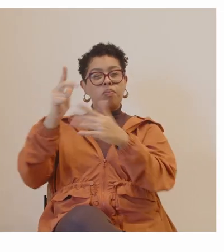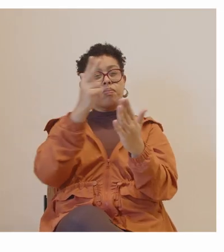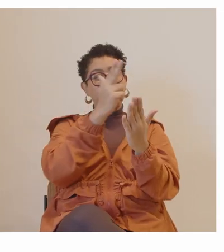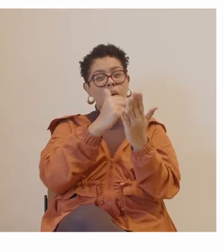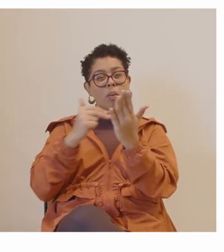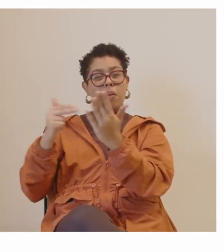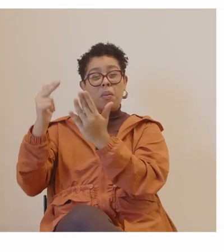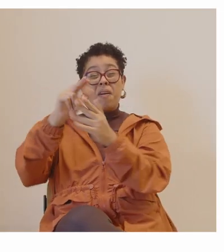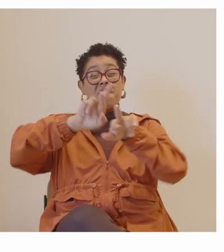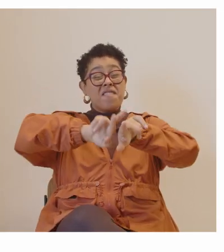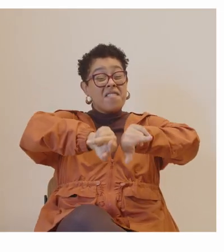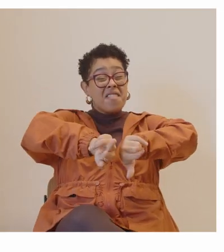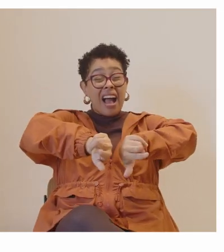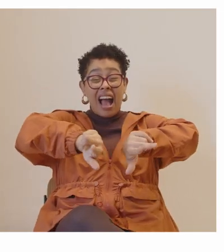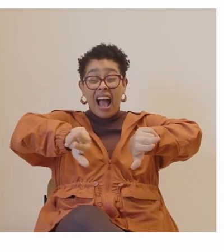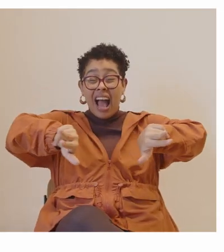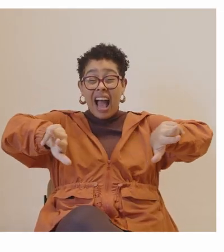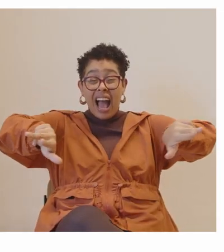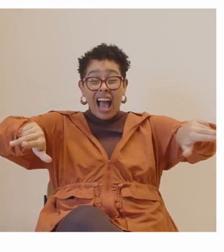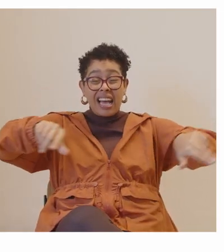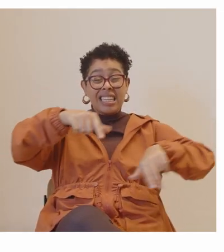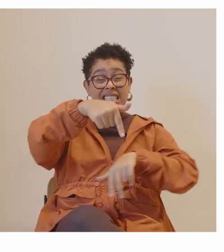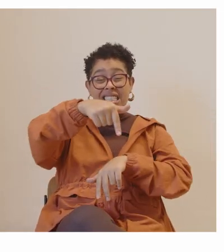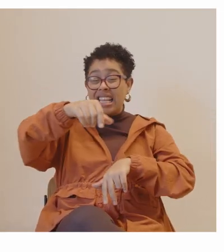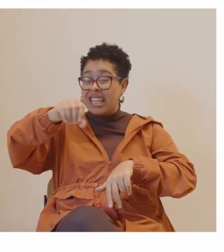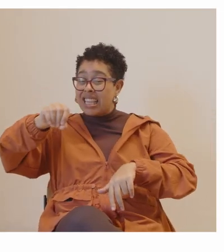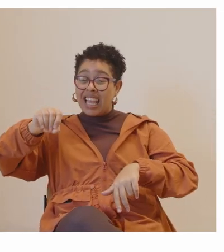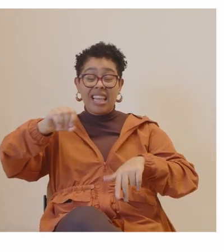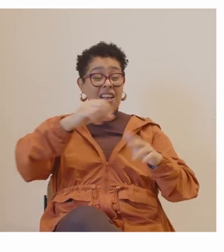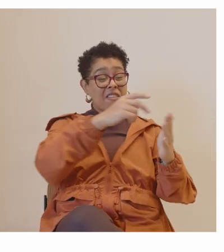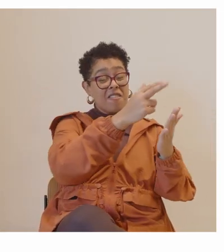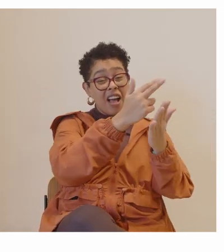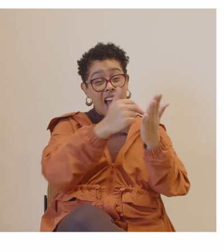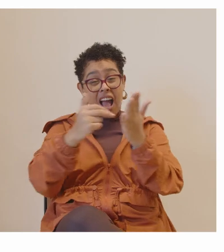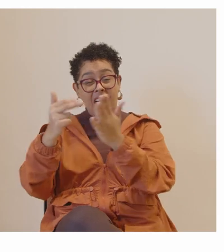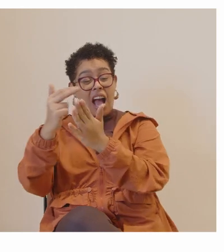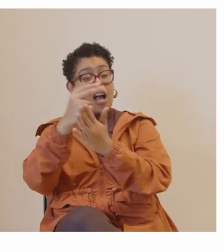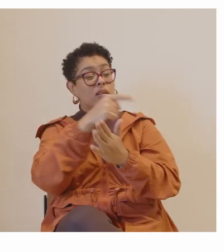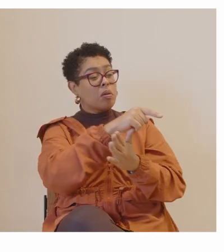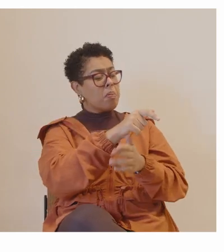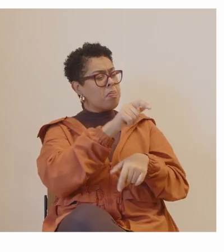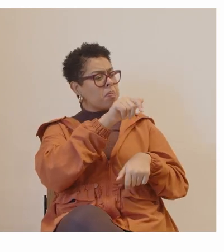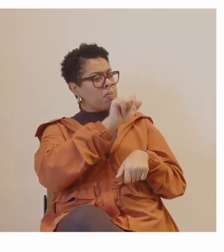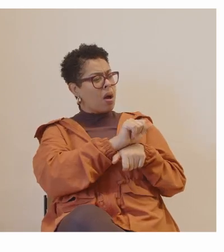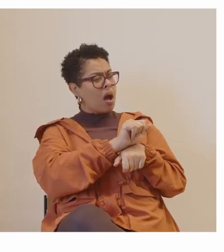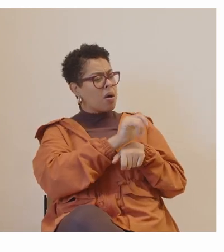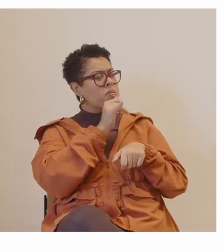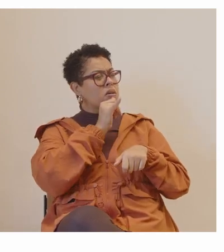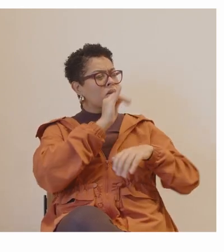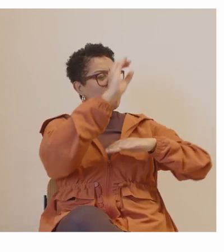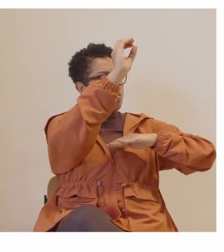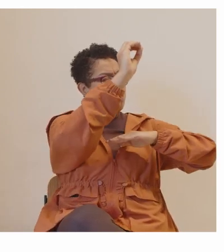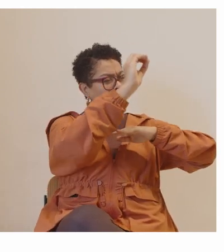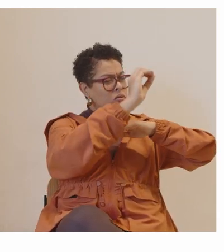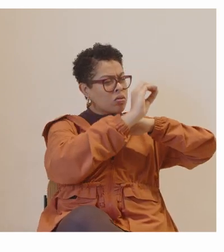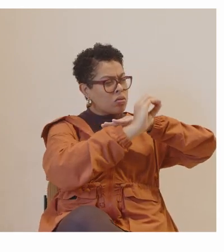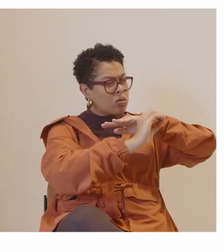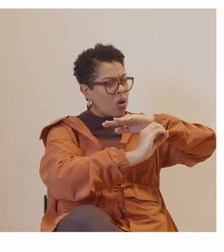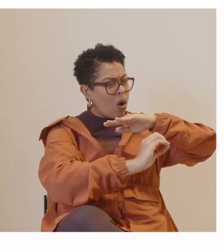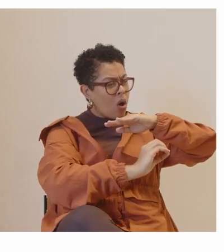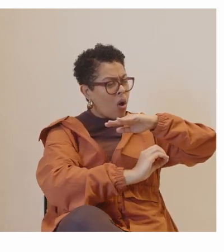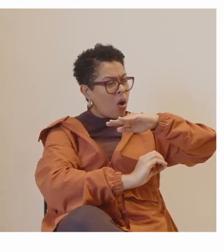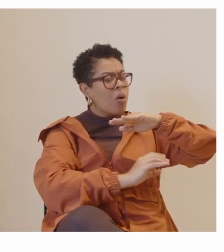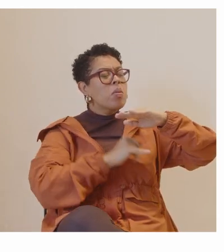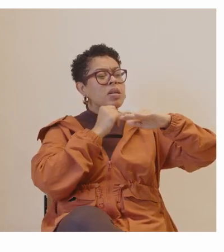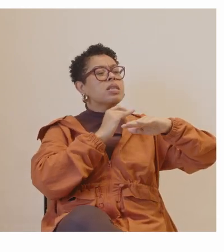com os choupos de feno, né? Que ele também retrata, ou ele tenta captar nesses efeitos do pôr do sol, do nascimento do